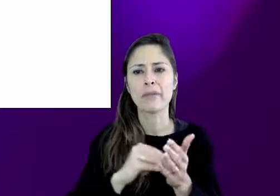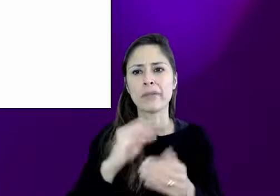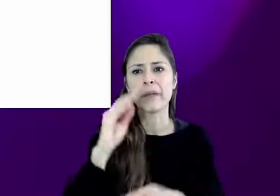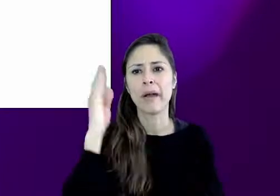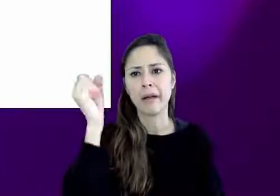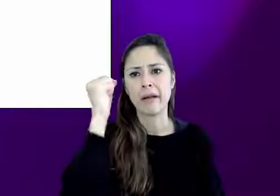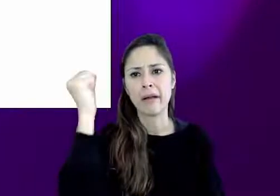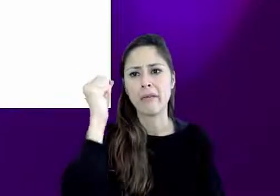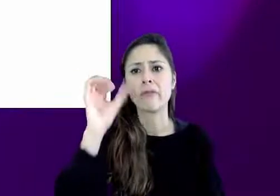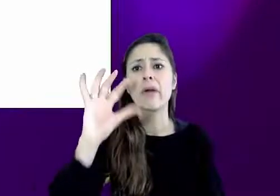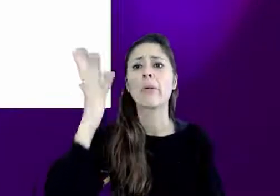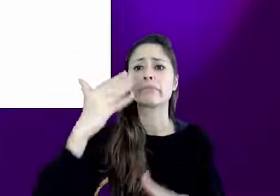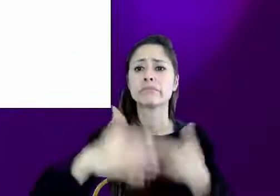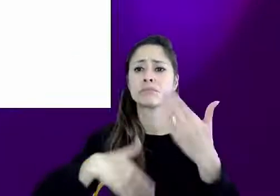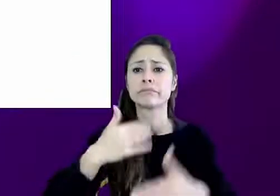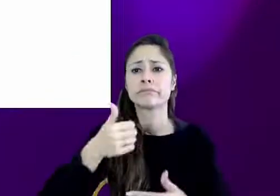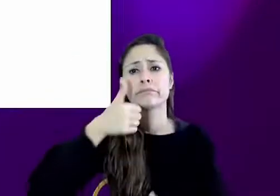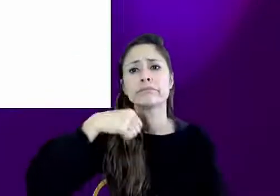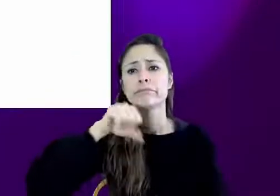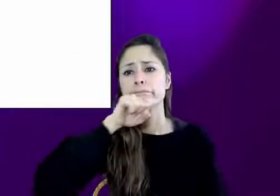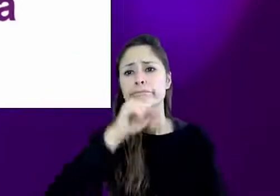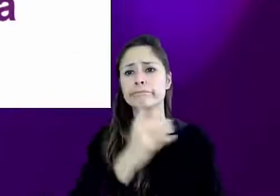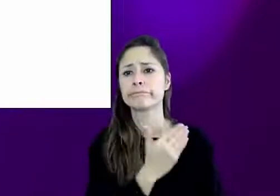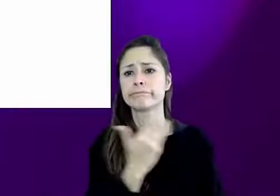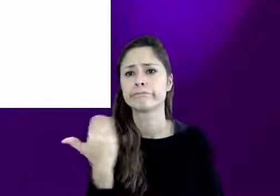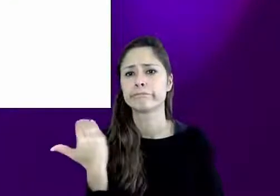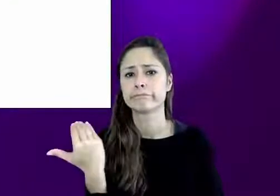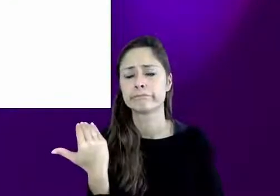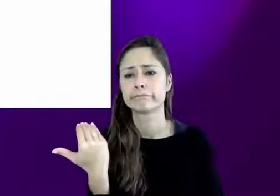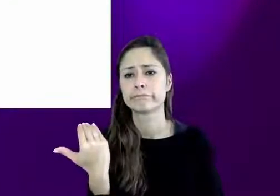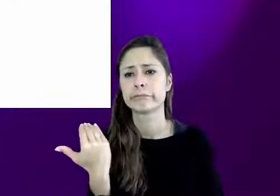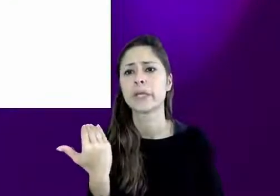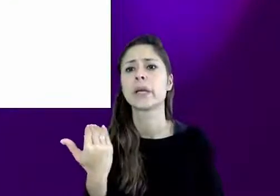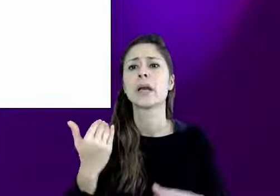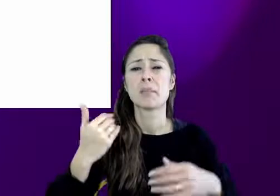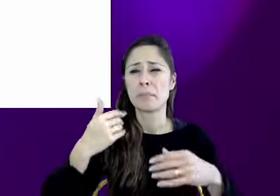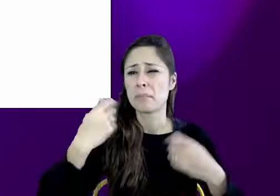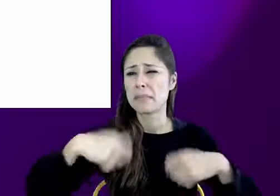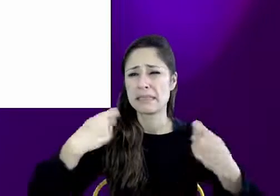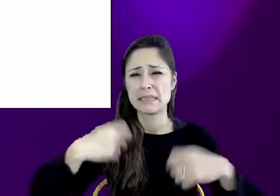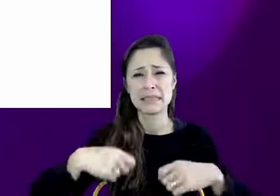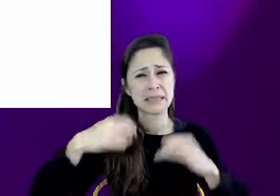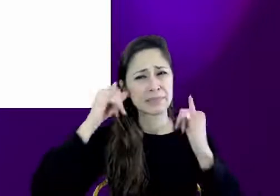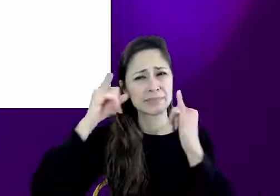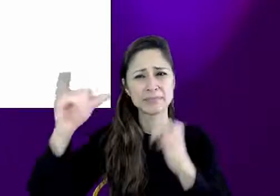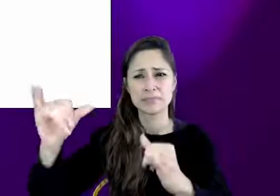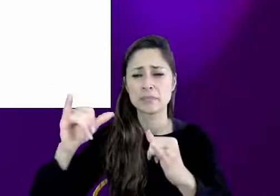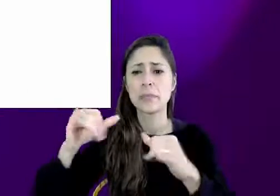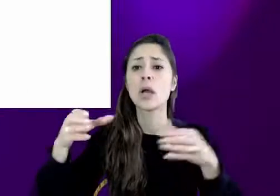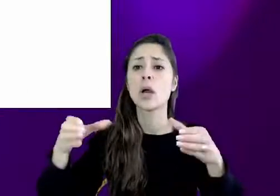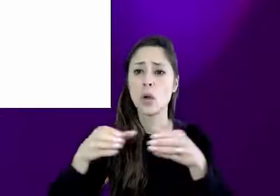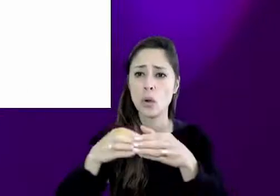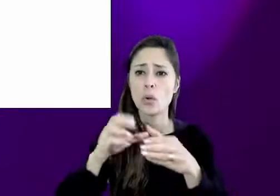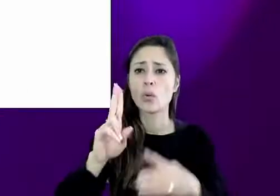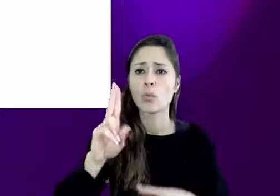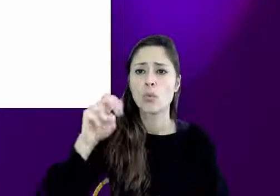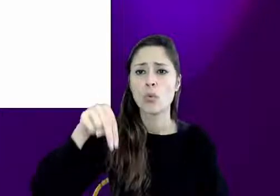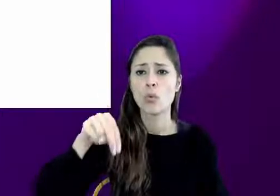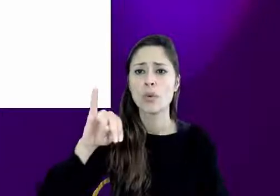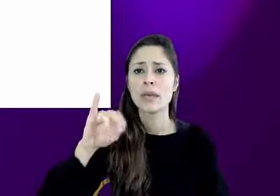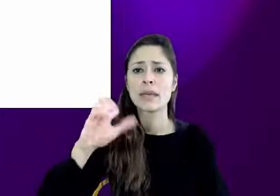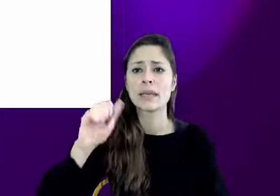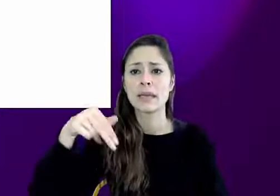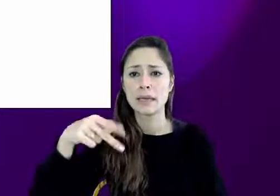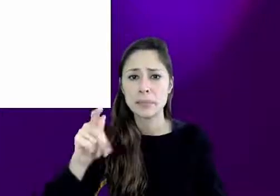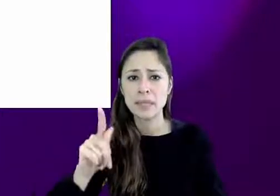materna, e o nosso papel é justamente desfazer esse quebra-cabeça. O grupo da Unicamp, liderado pelo professor Secati, pelo menos para